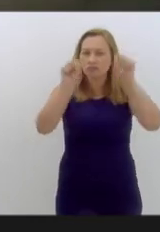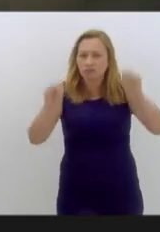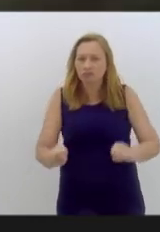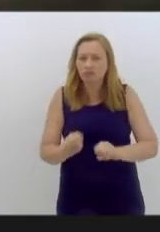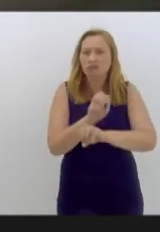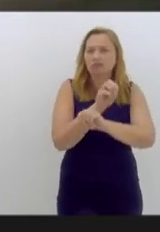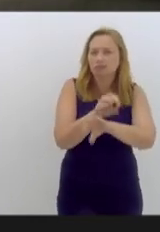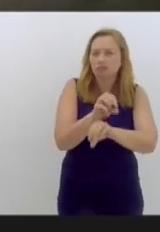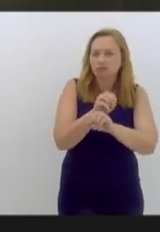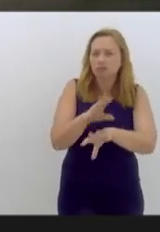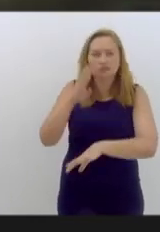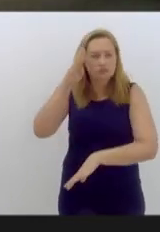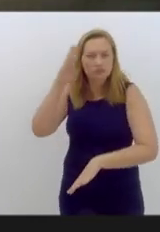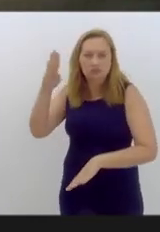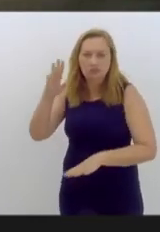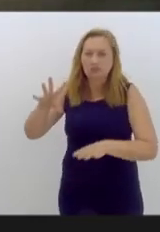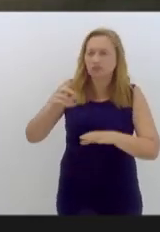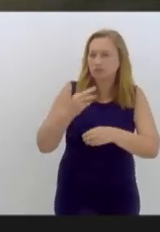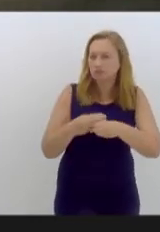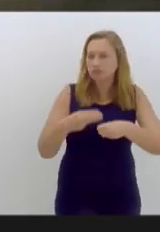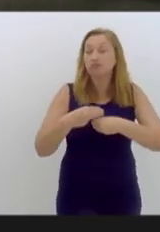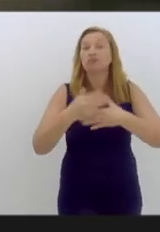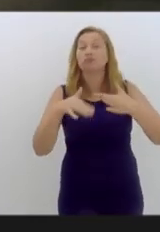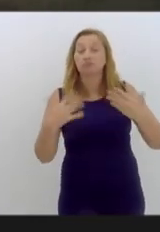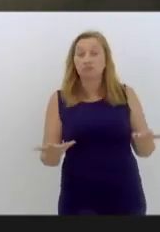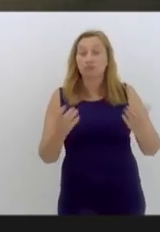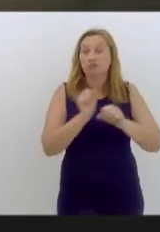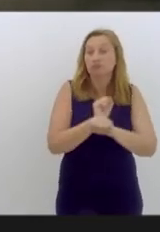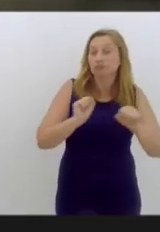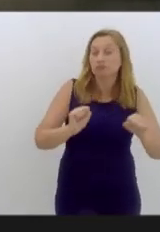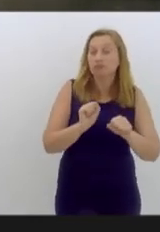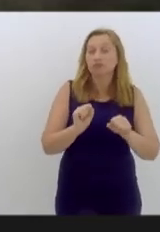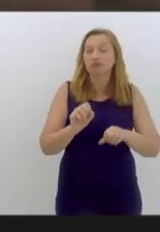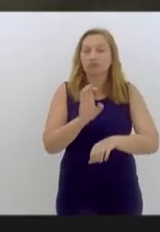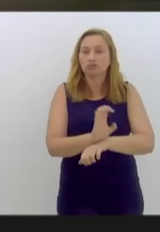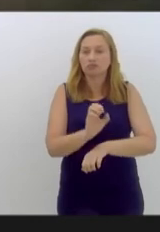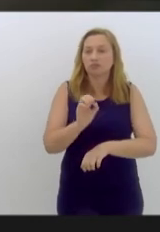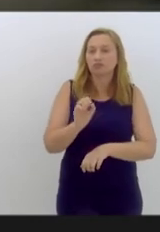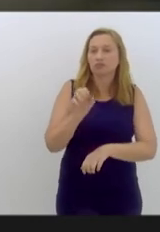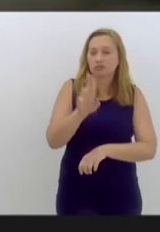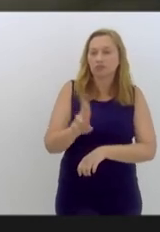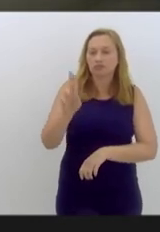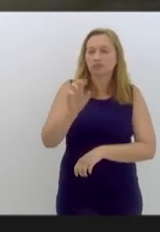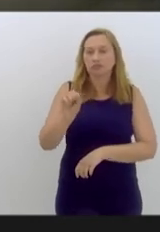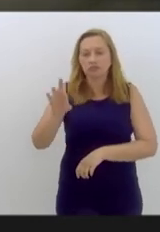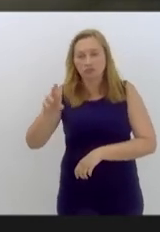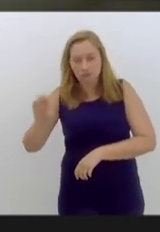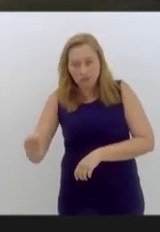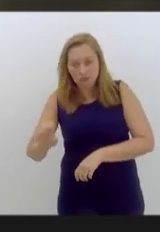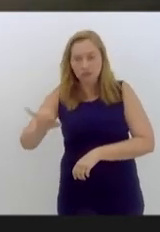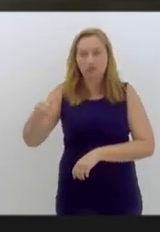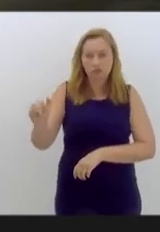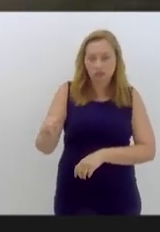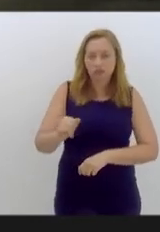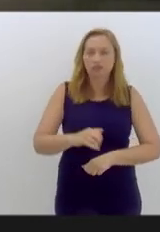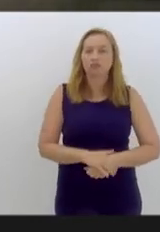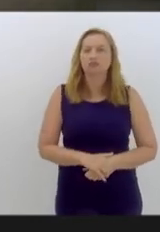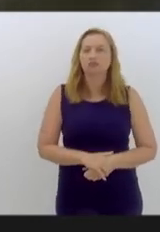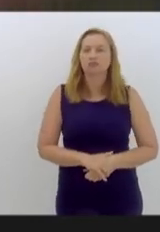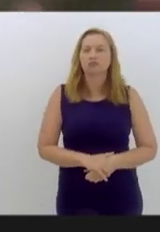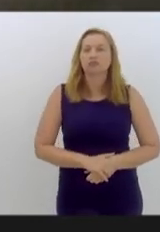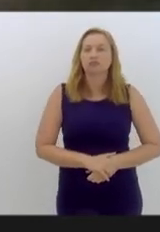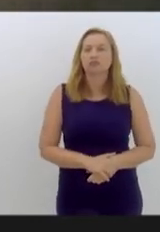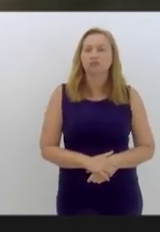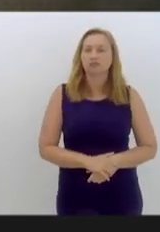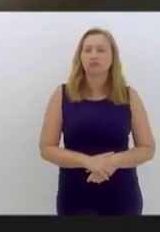educacional, principalmente com os municípios. Então, impossível o Estado utilizar o SAERS e usar o sistema de avaliação externa como sendo um dos